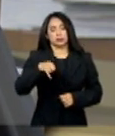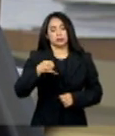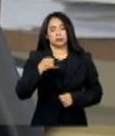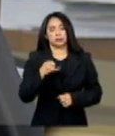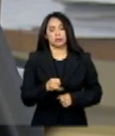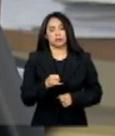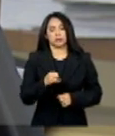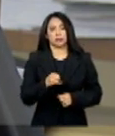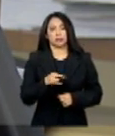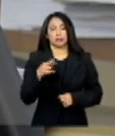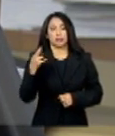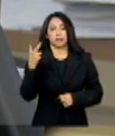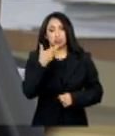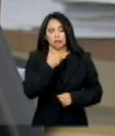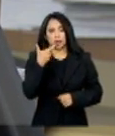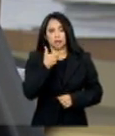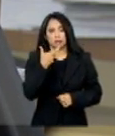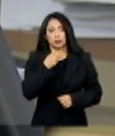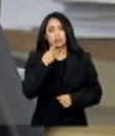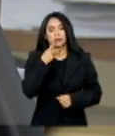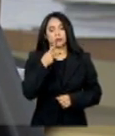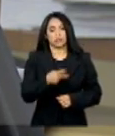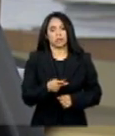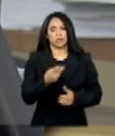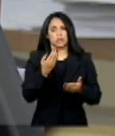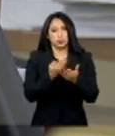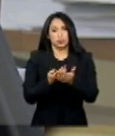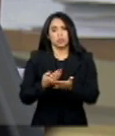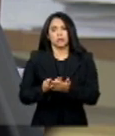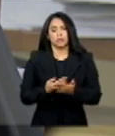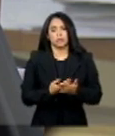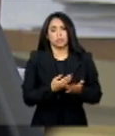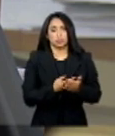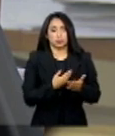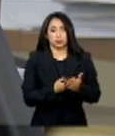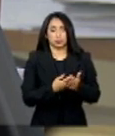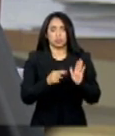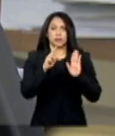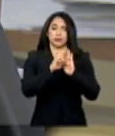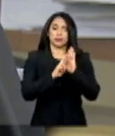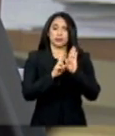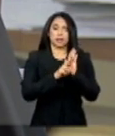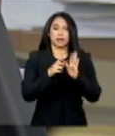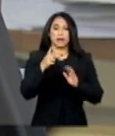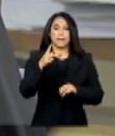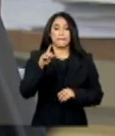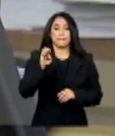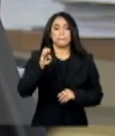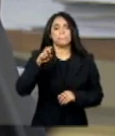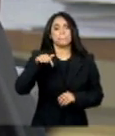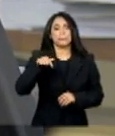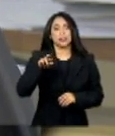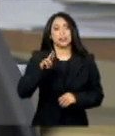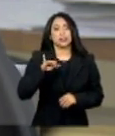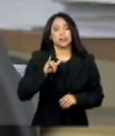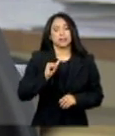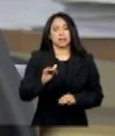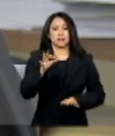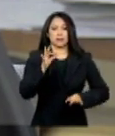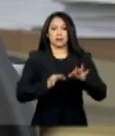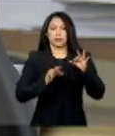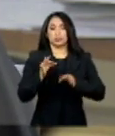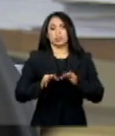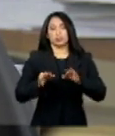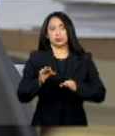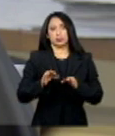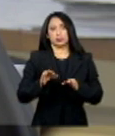lewandowski público relevante estudo com comentários sobre as regras de pequim para a administração da justiça de menores com